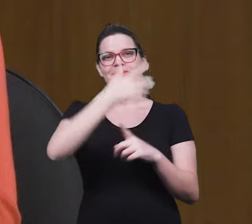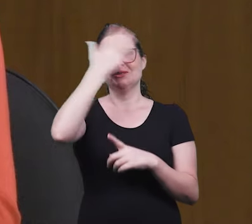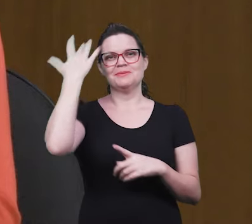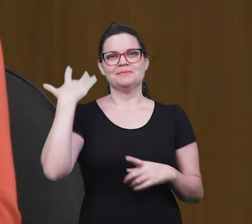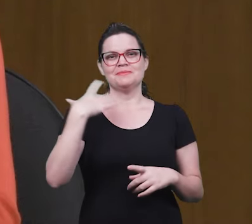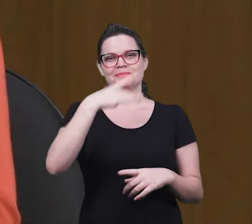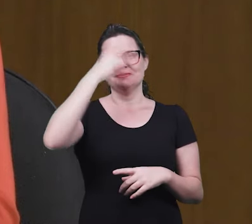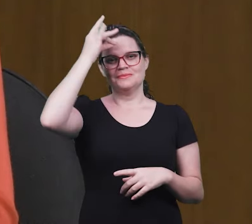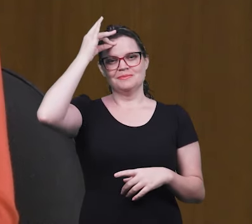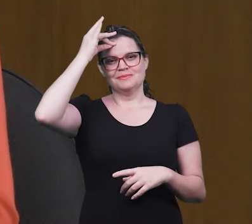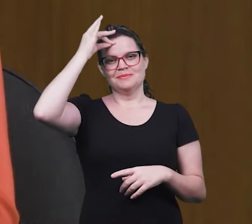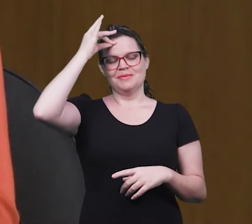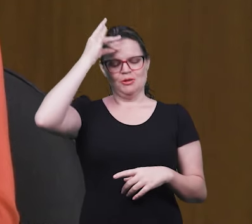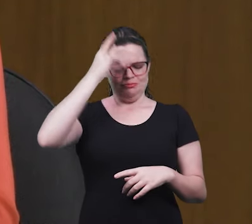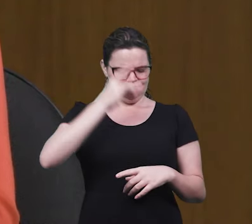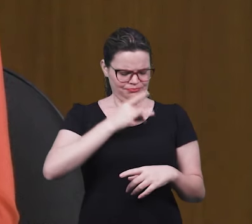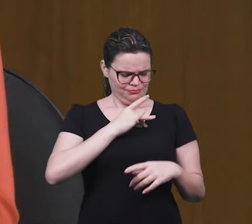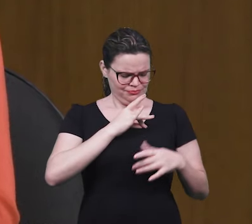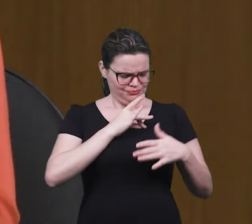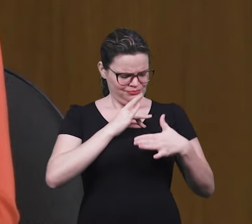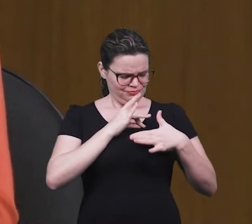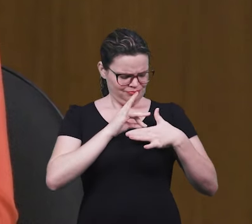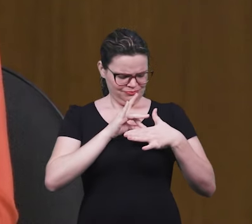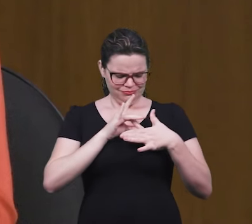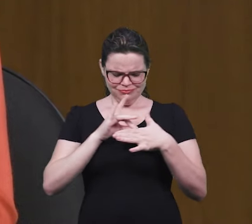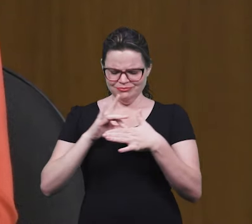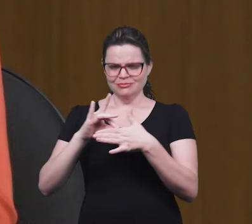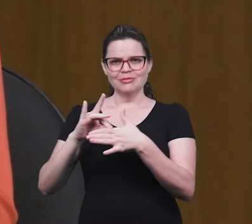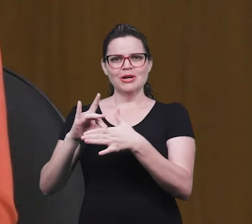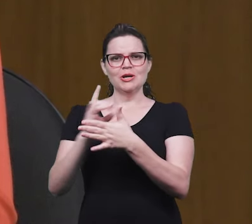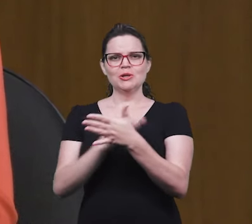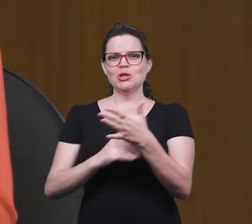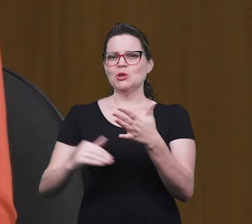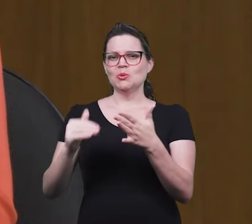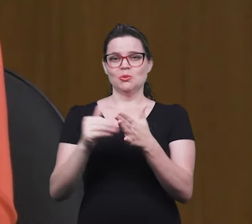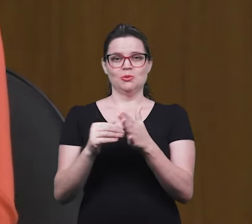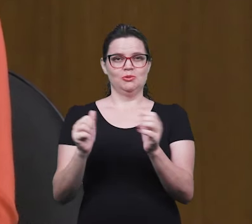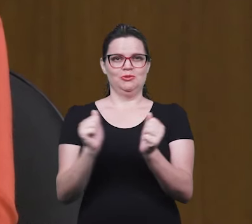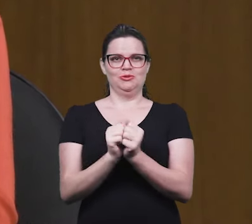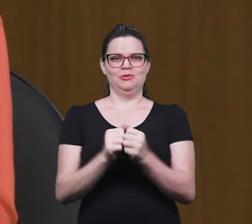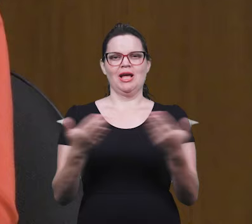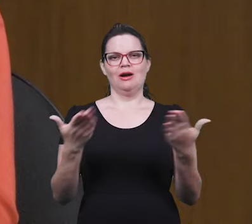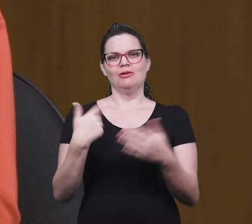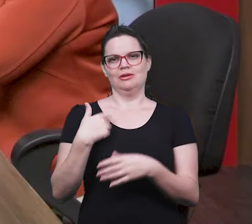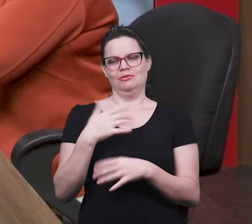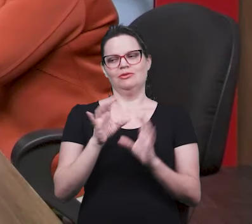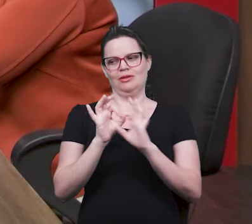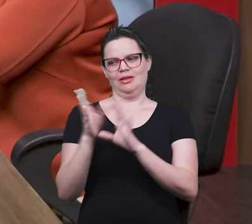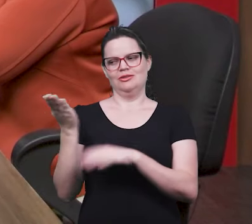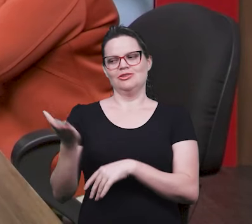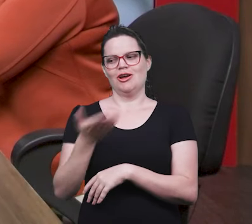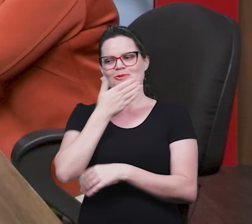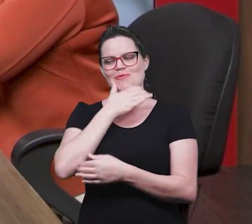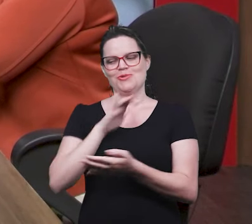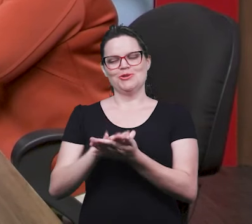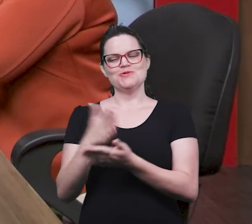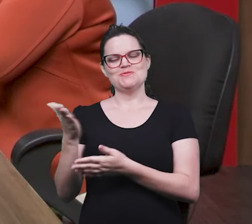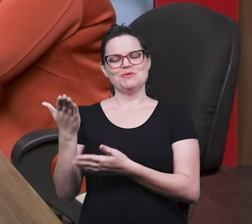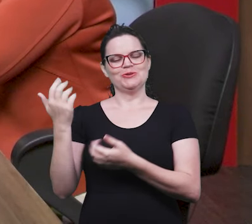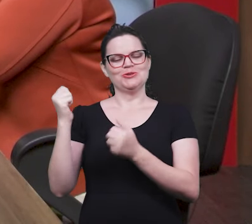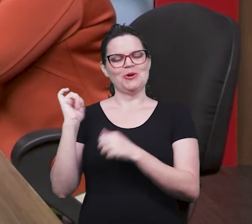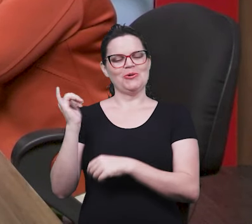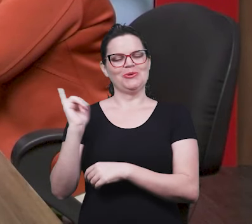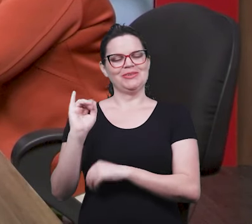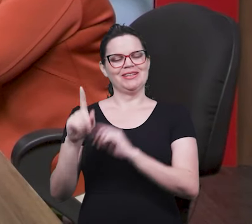Santo nos acompanhou esse período todo aqui. Agora eu vou deixar ele falar um pouquinho e depois